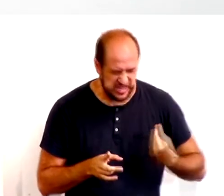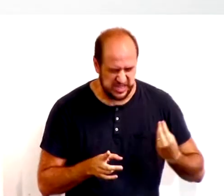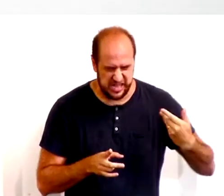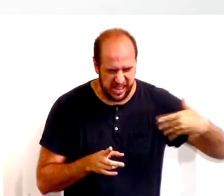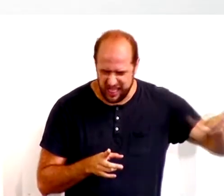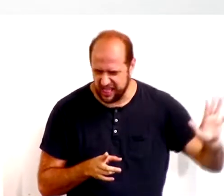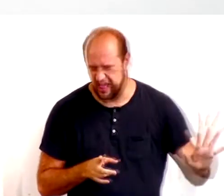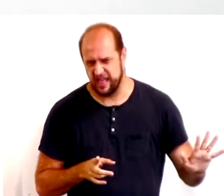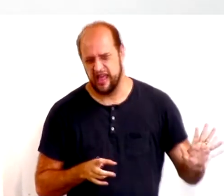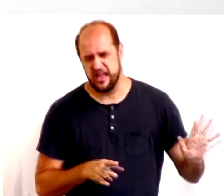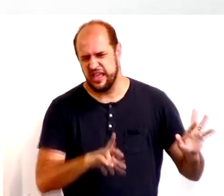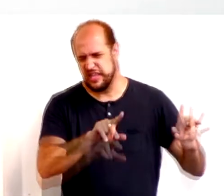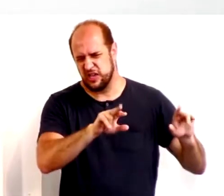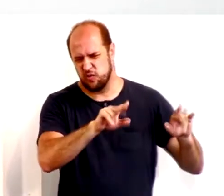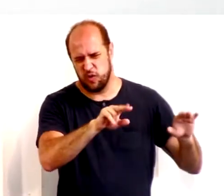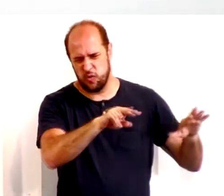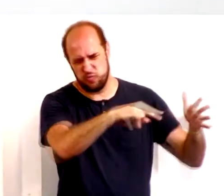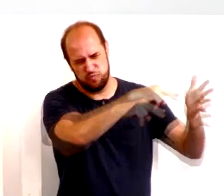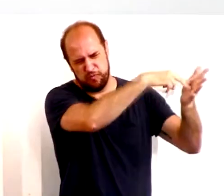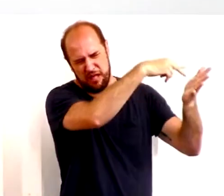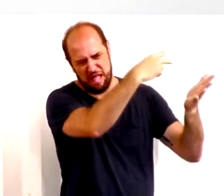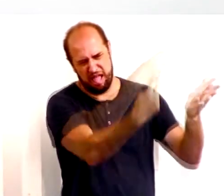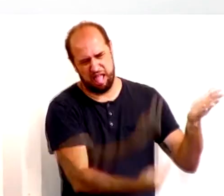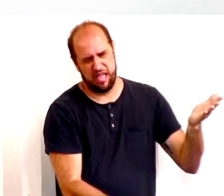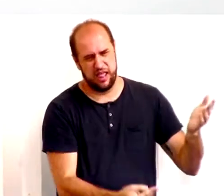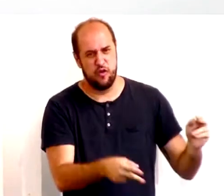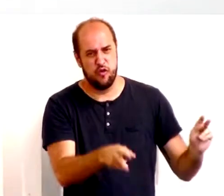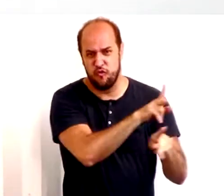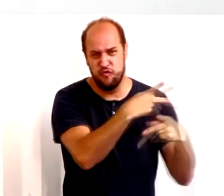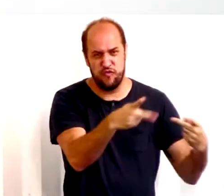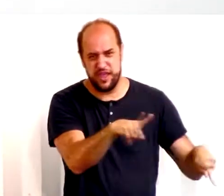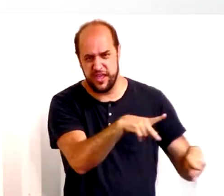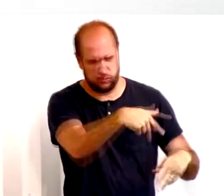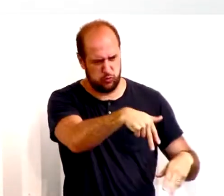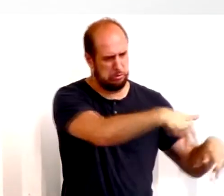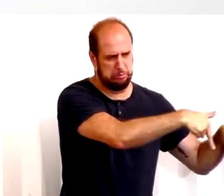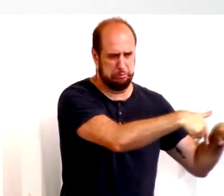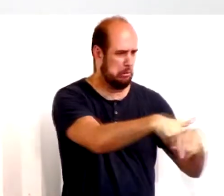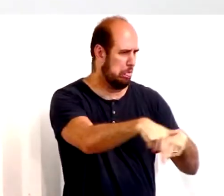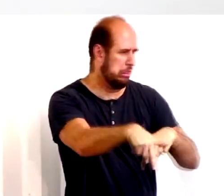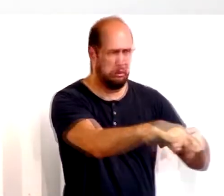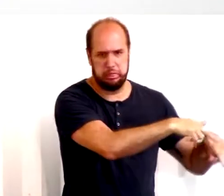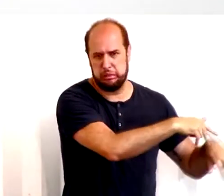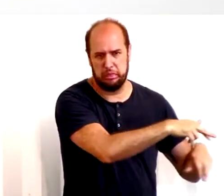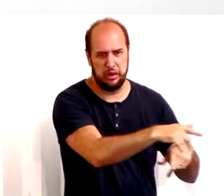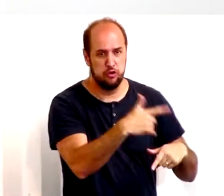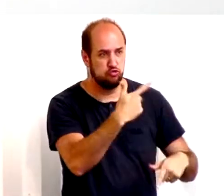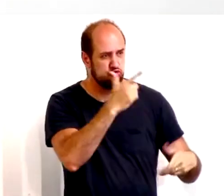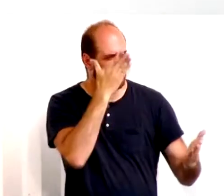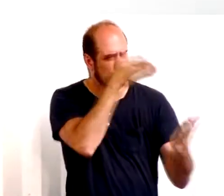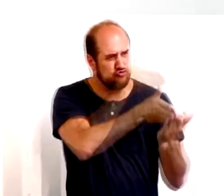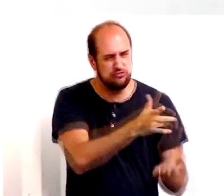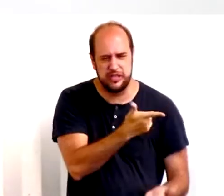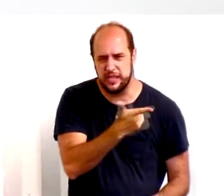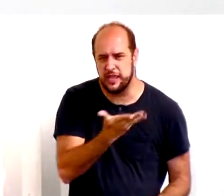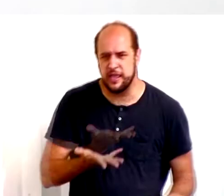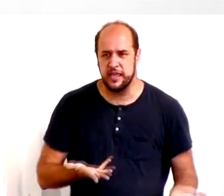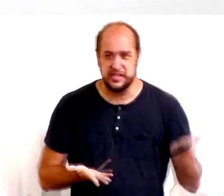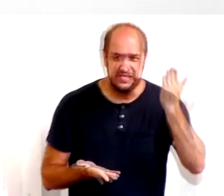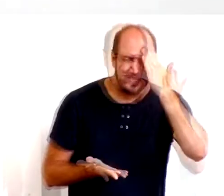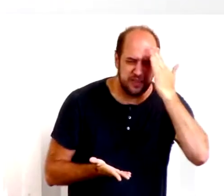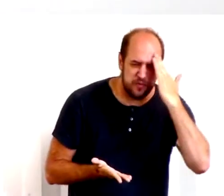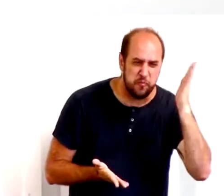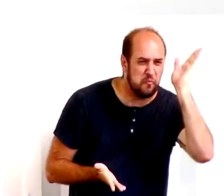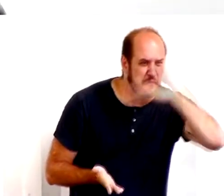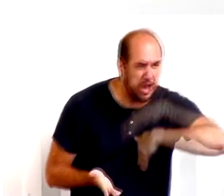tragado, como se fosse jogado por um vento de um lado para o outro, eu sei o que é não me dominar, eu sei o que é fazer o